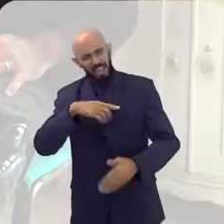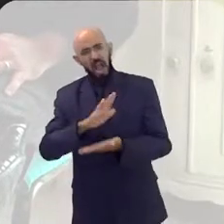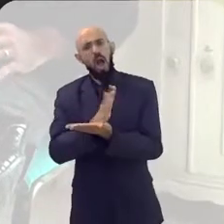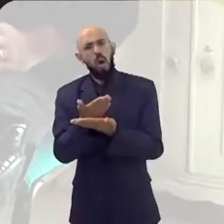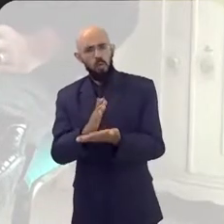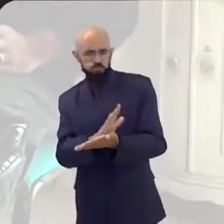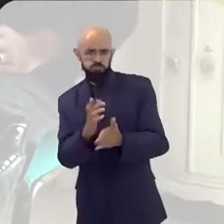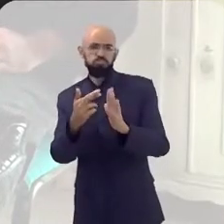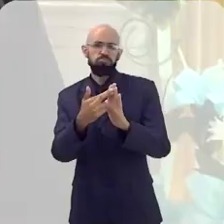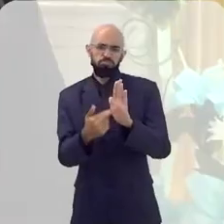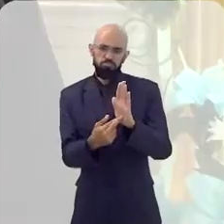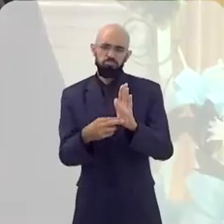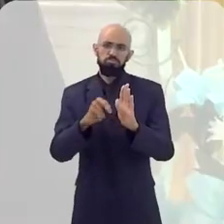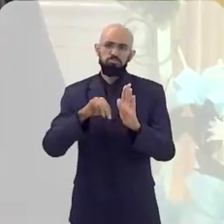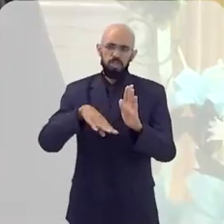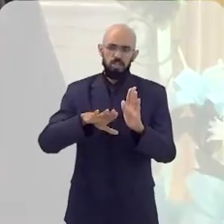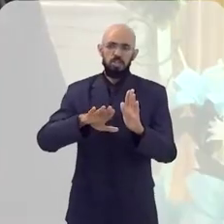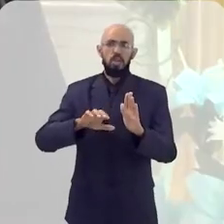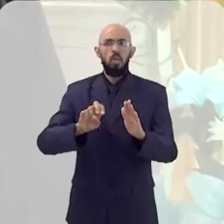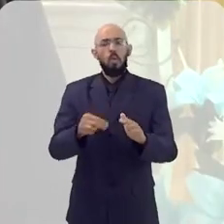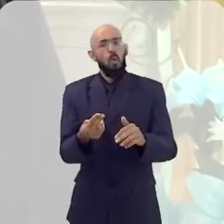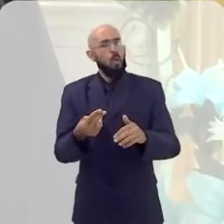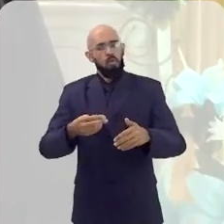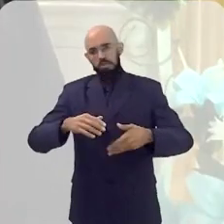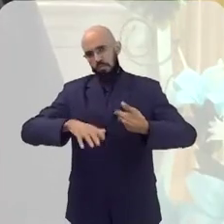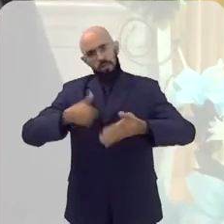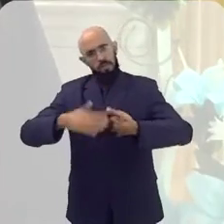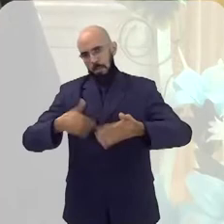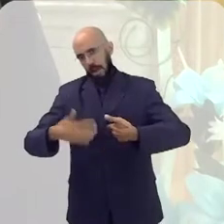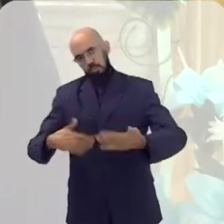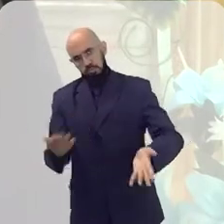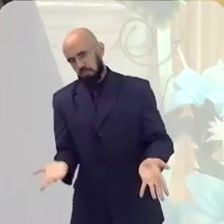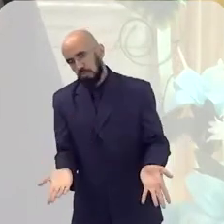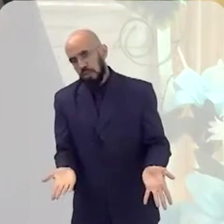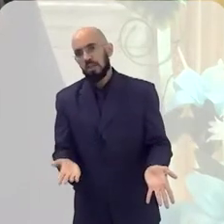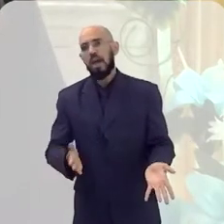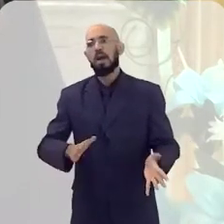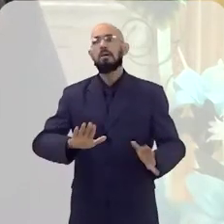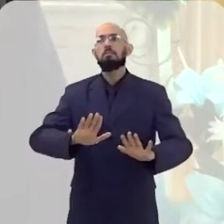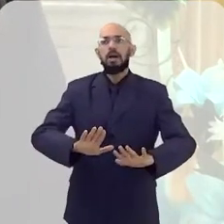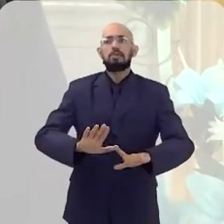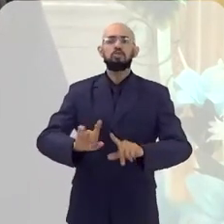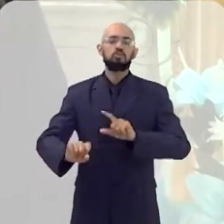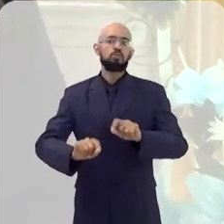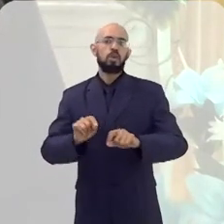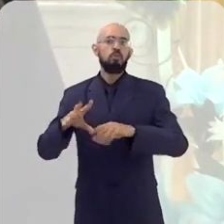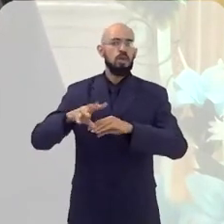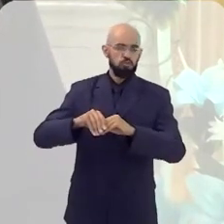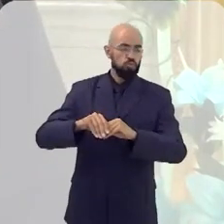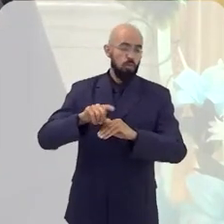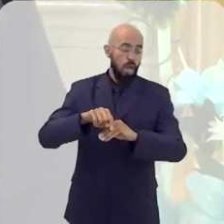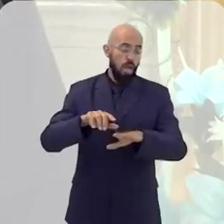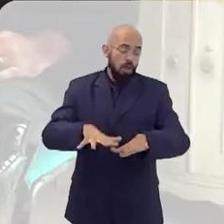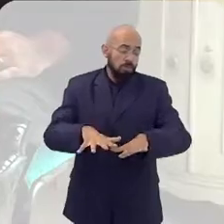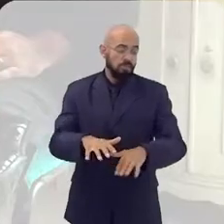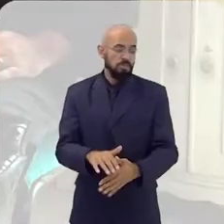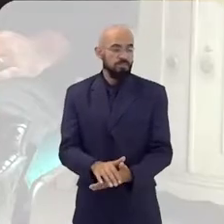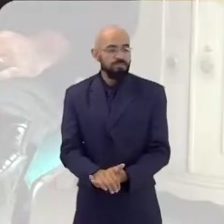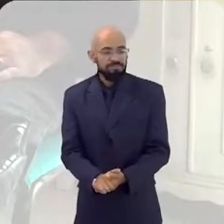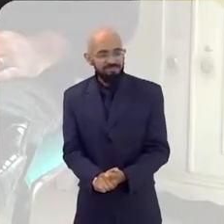Toda religião tem que ter seus dogmas. Caso contrário, prevalece o caos. Então, em suma, a religião Wicca é